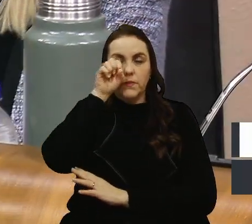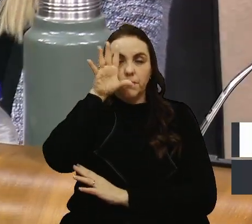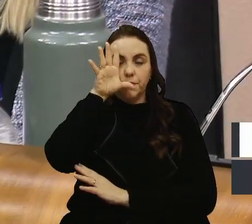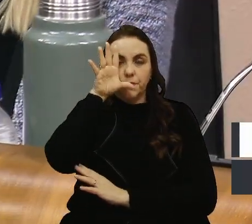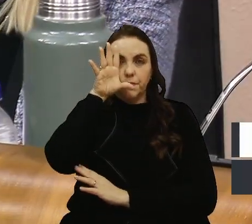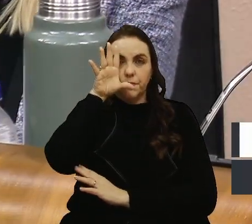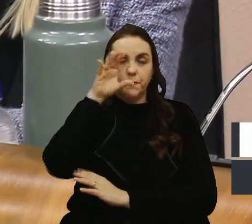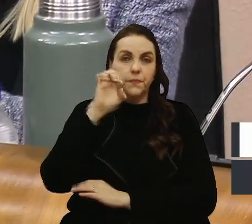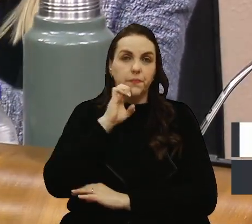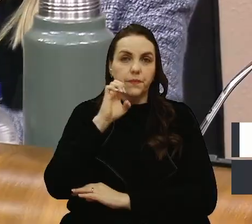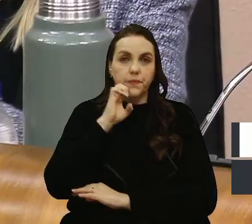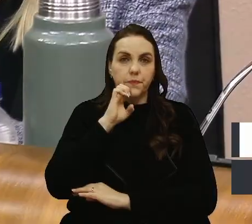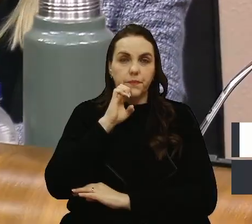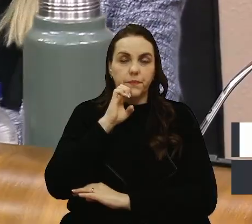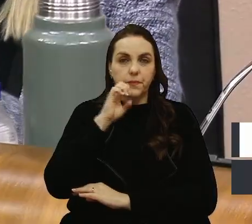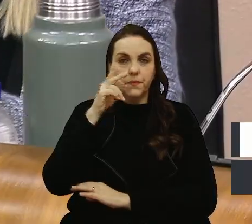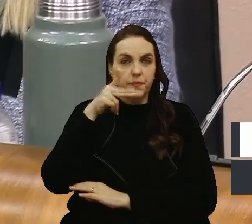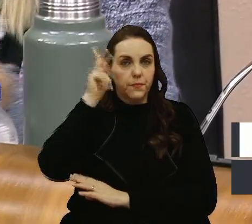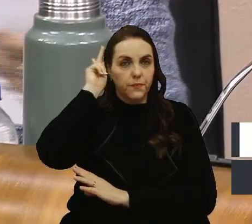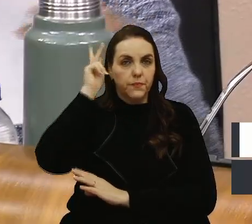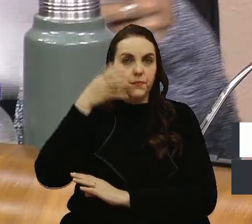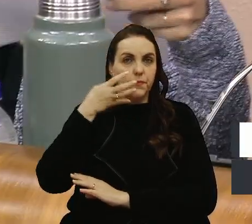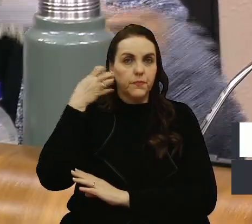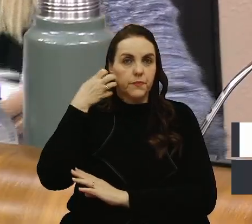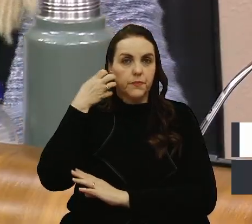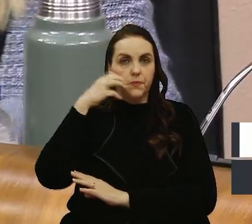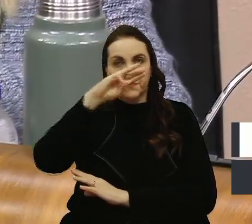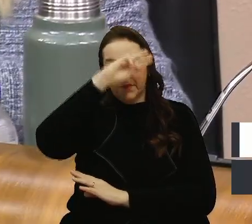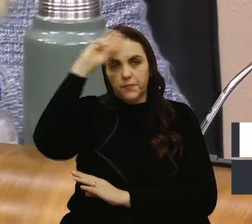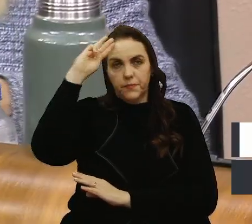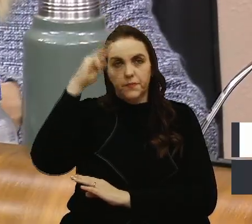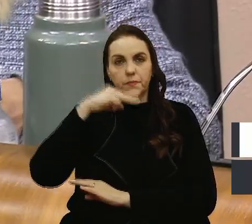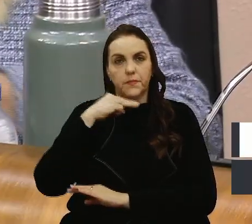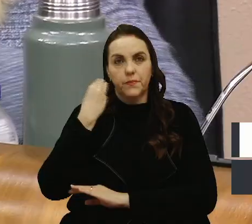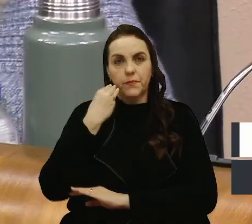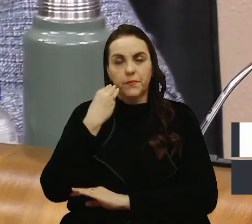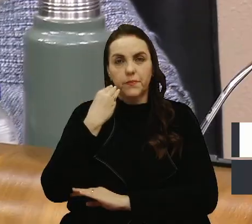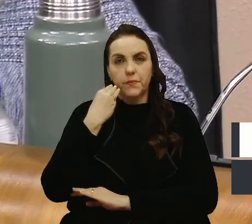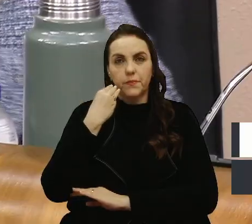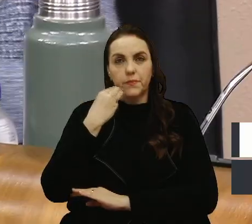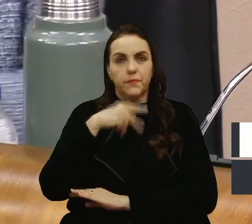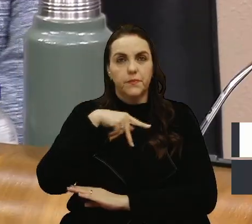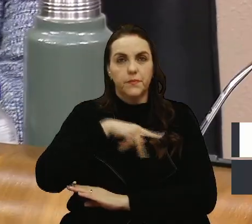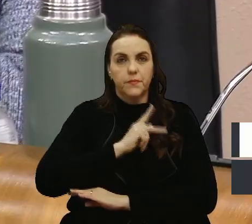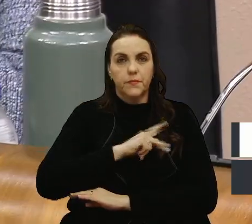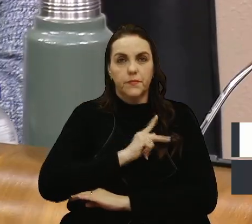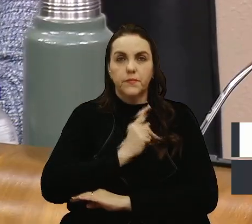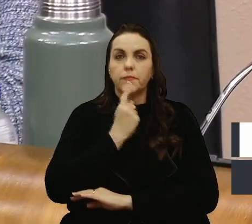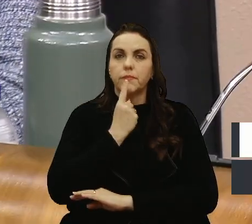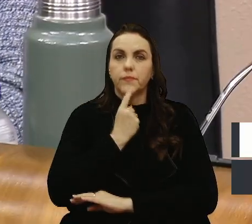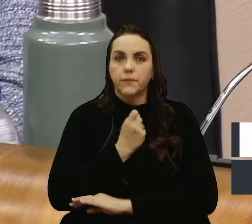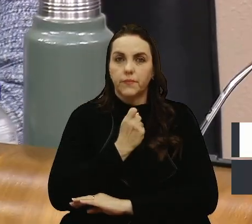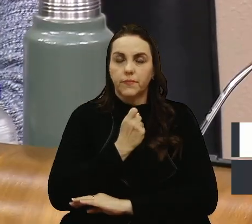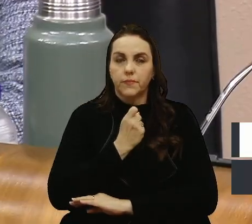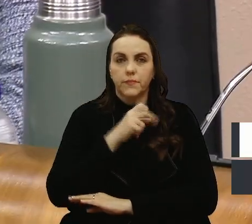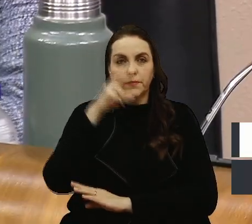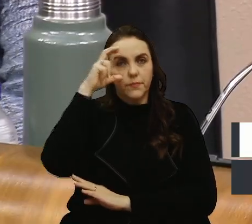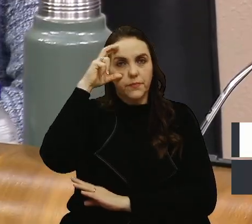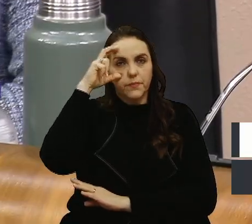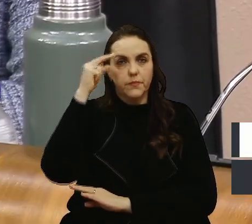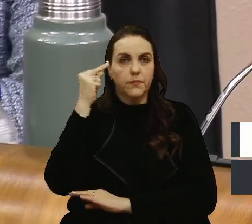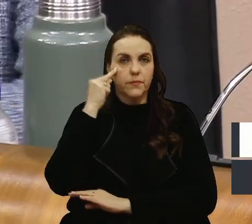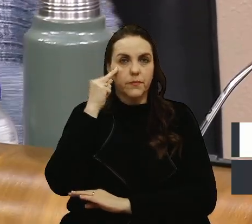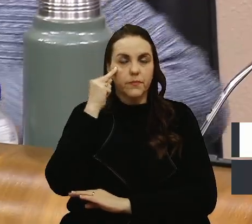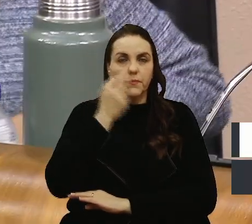Fiuza, Stella Balardim, Iago Morandi, José Abreu Jack, Juliano Valim, Marisol Santos, Pedro Rodrigues, Rose Frigeire, Sandra Boneto, Sandro